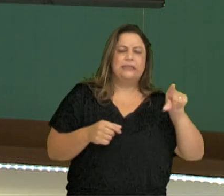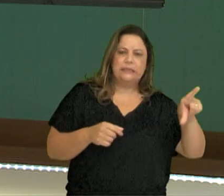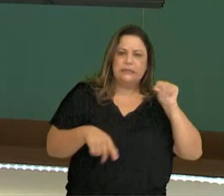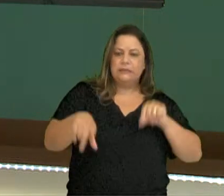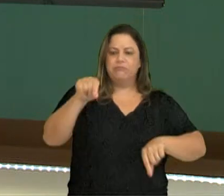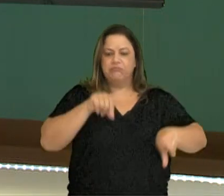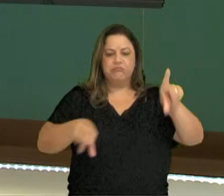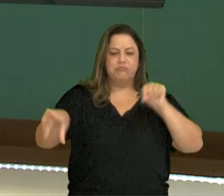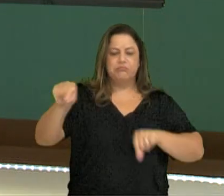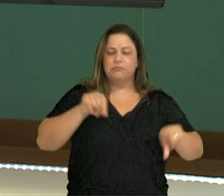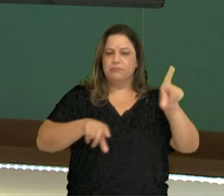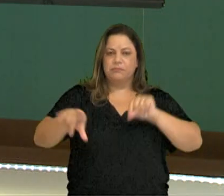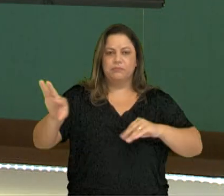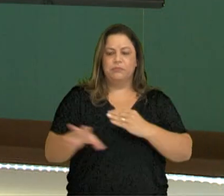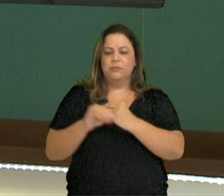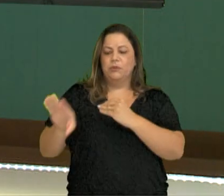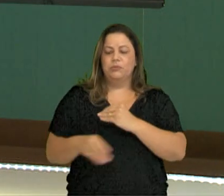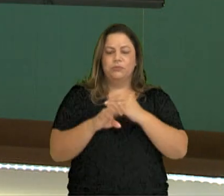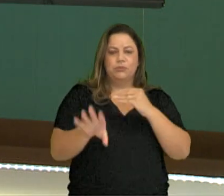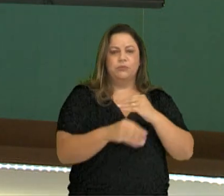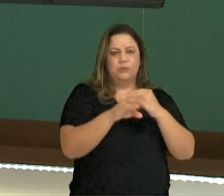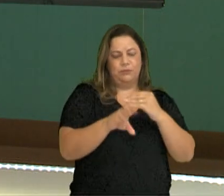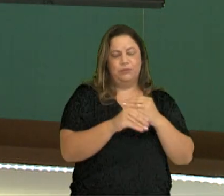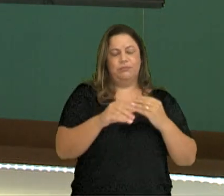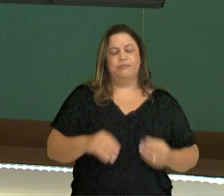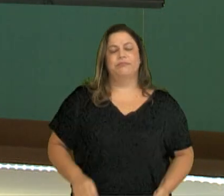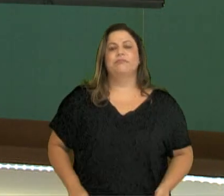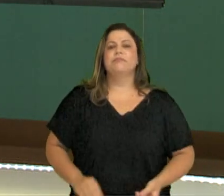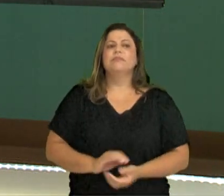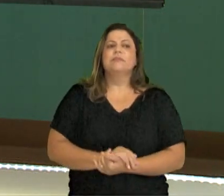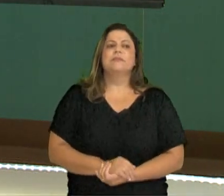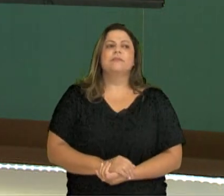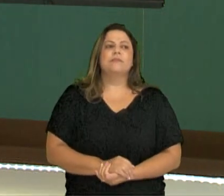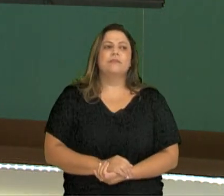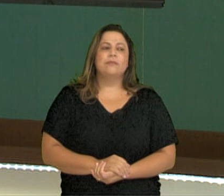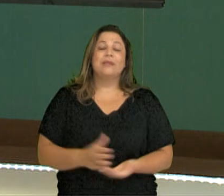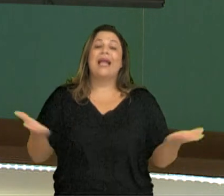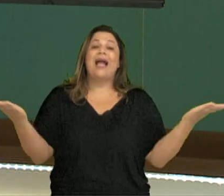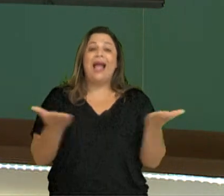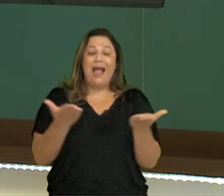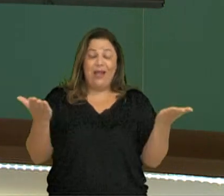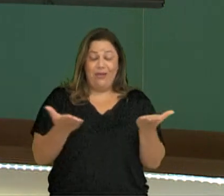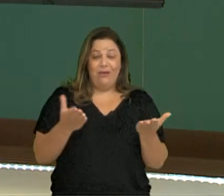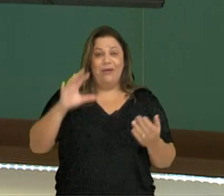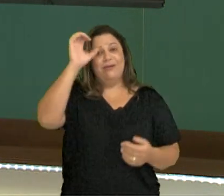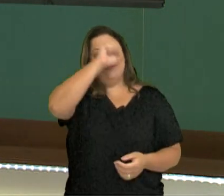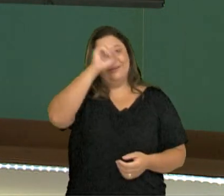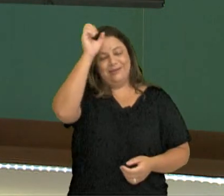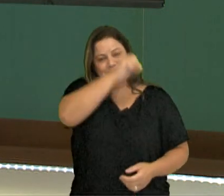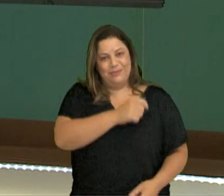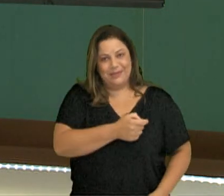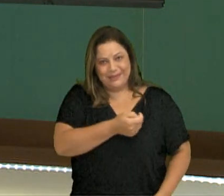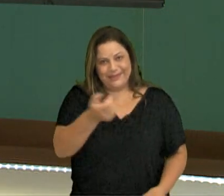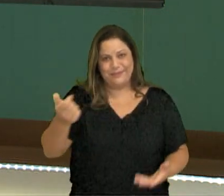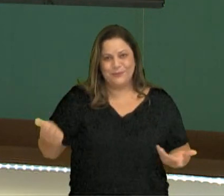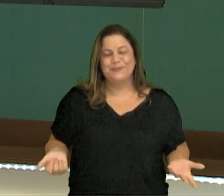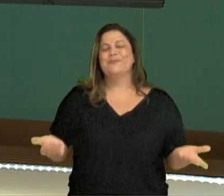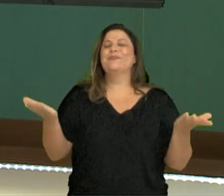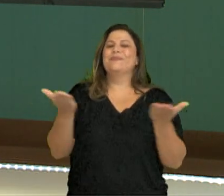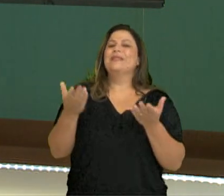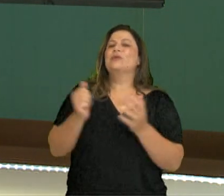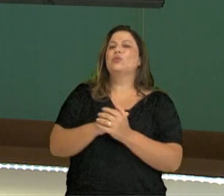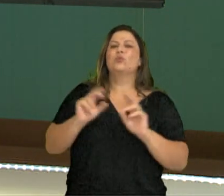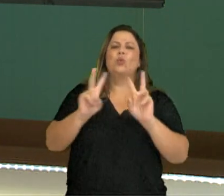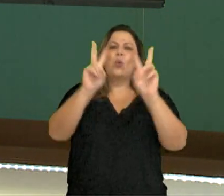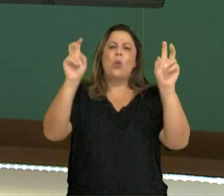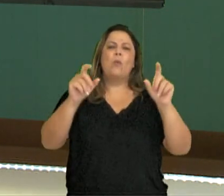assim ele vai agregando na sua orquestra. Agora que nós aprendemos um pouco sobre